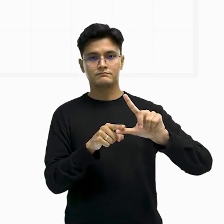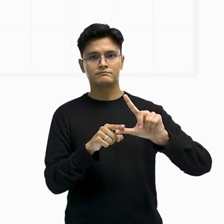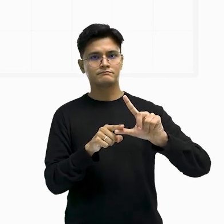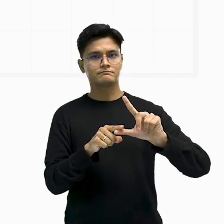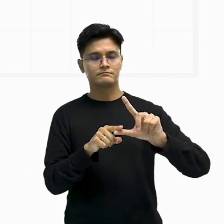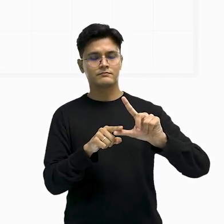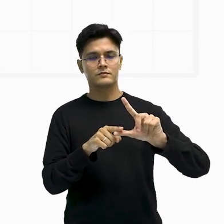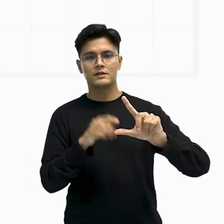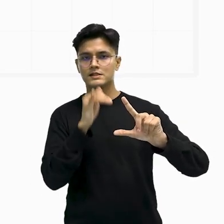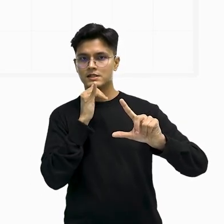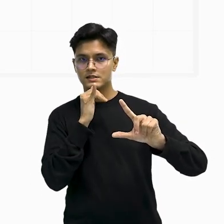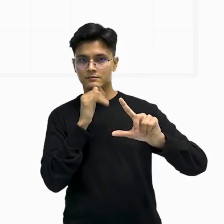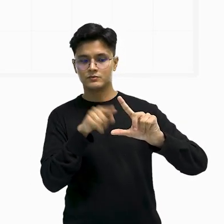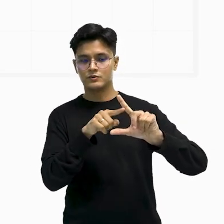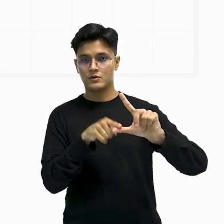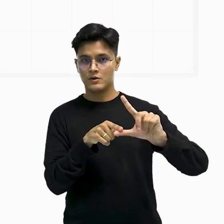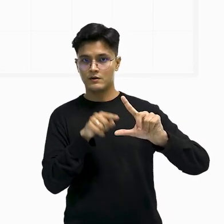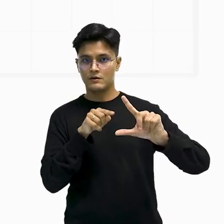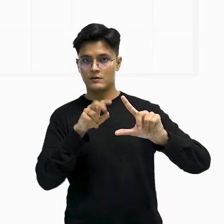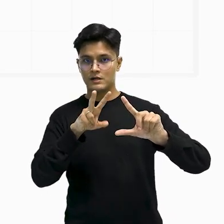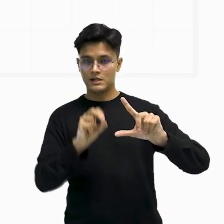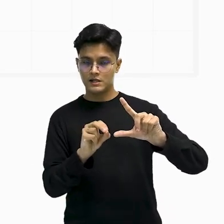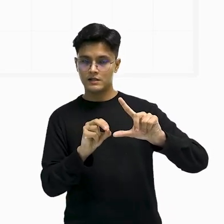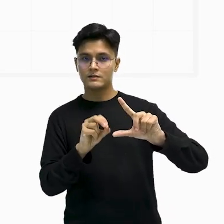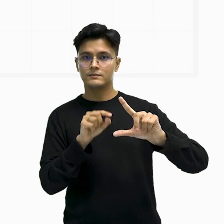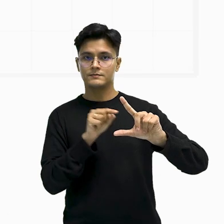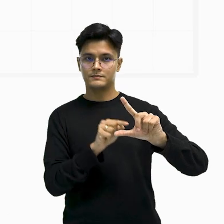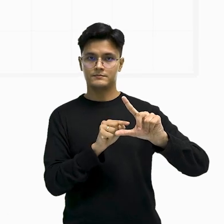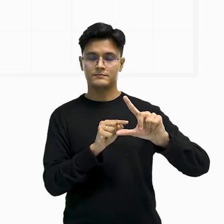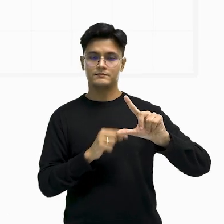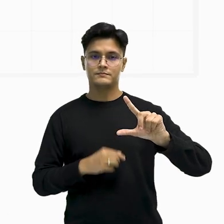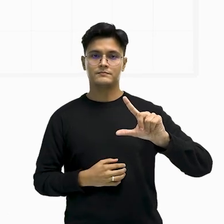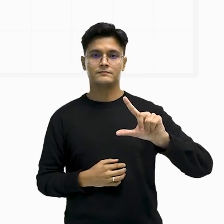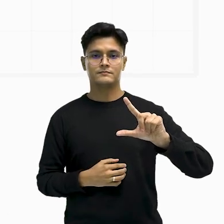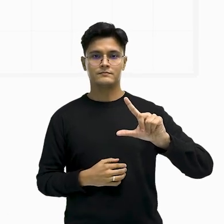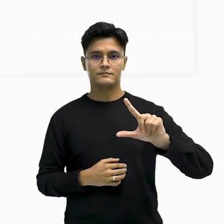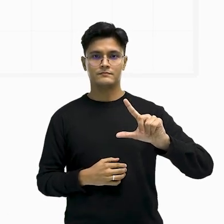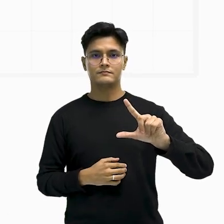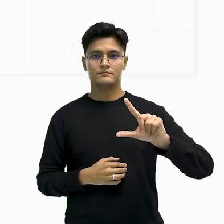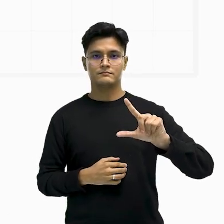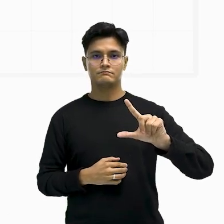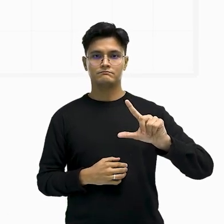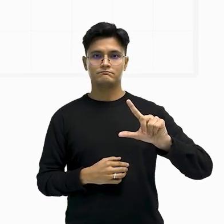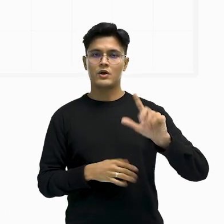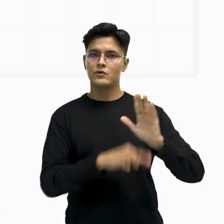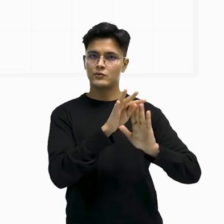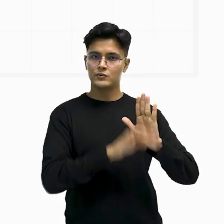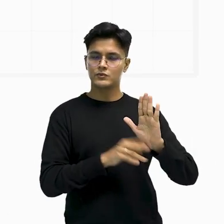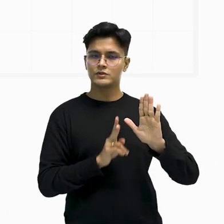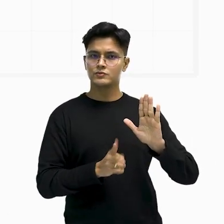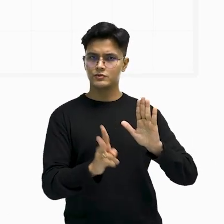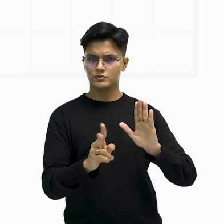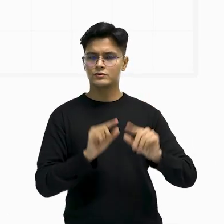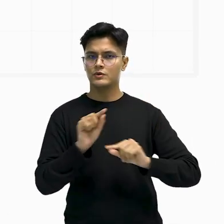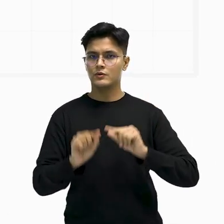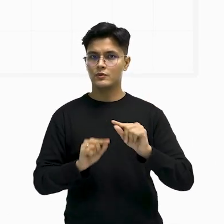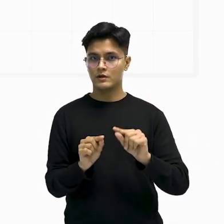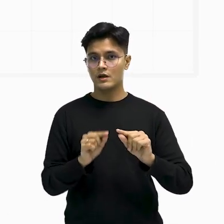que esse ângulo mede 50 graus. Aí ele continua. E